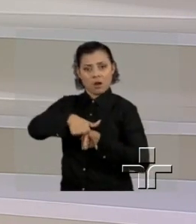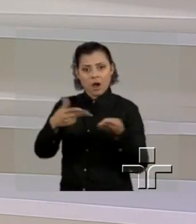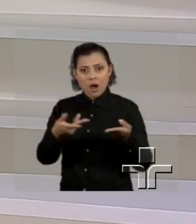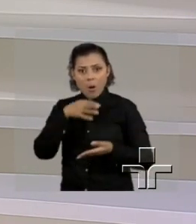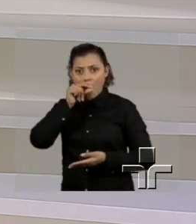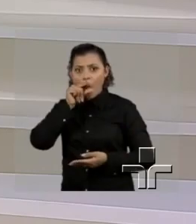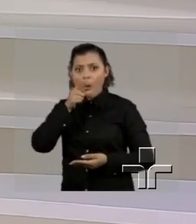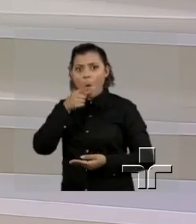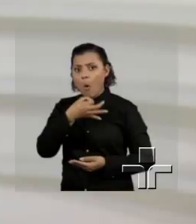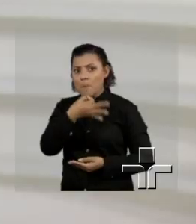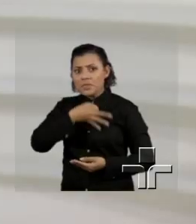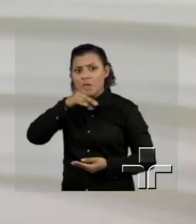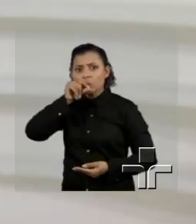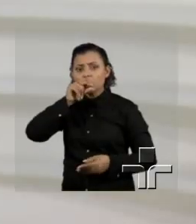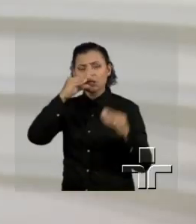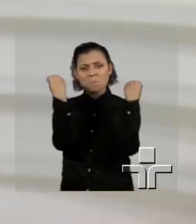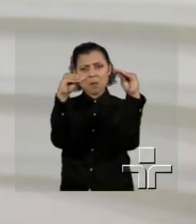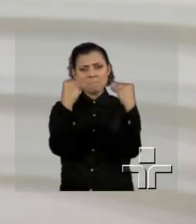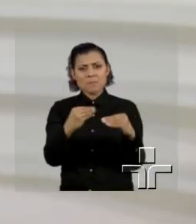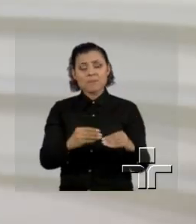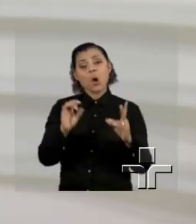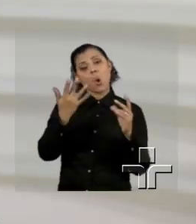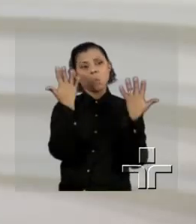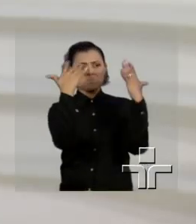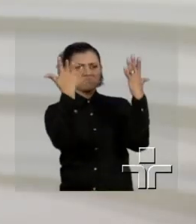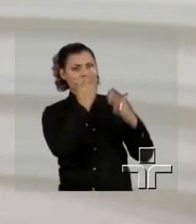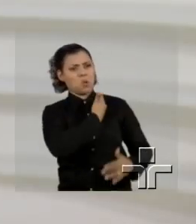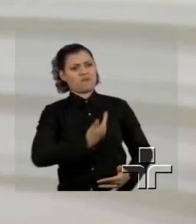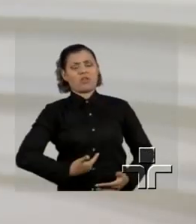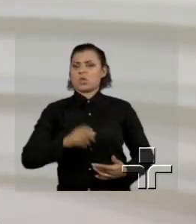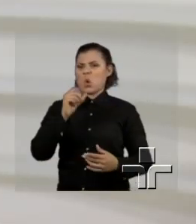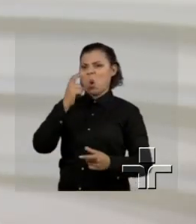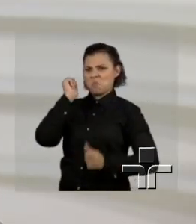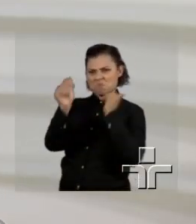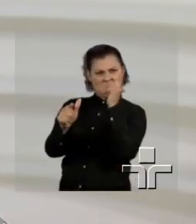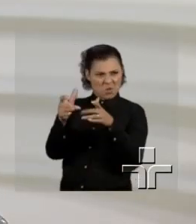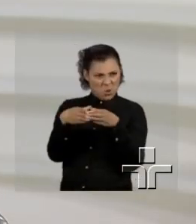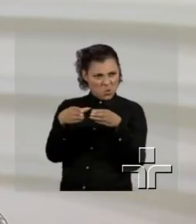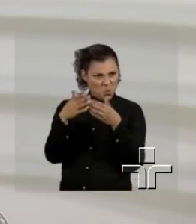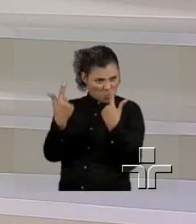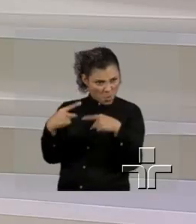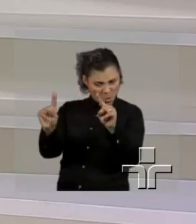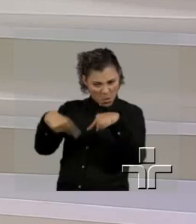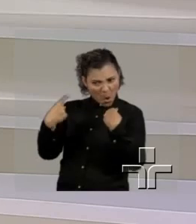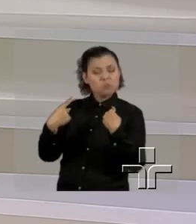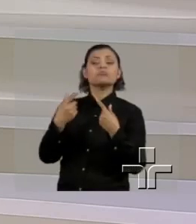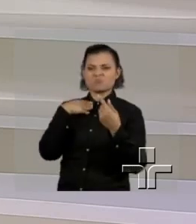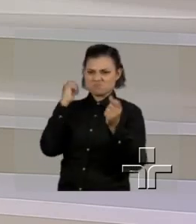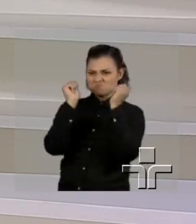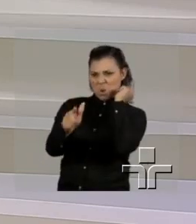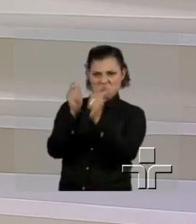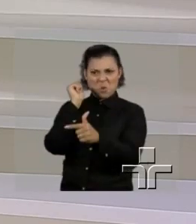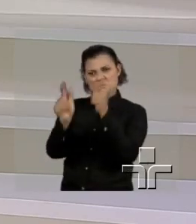não vejo também como negativo isso aí. Agora, que é uma discussão polêmica, sempre vai ter, porque teve